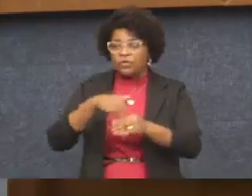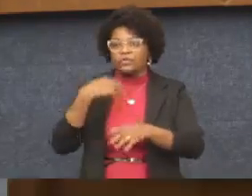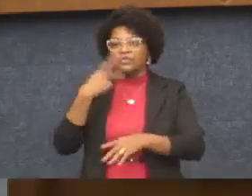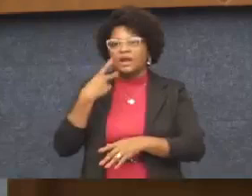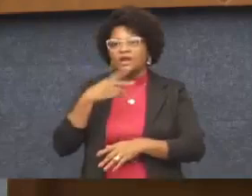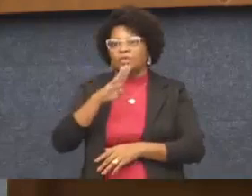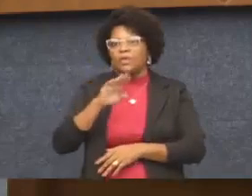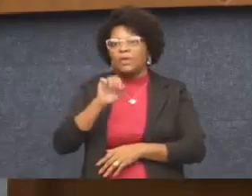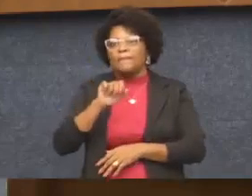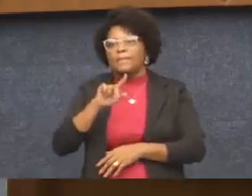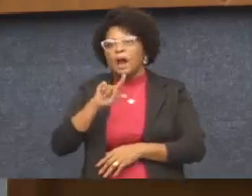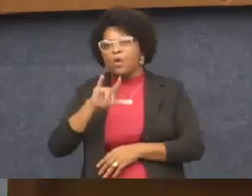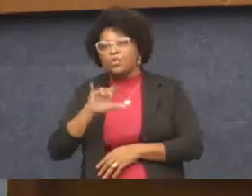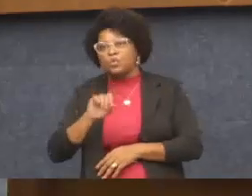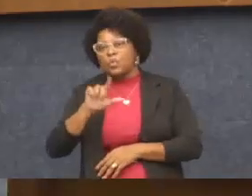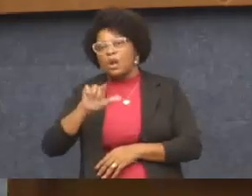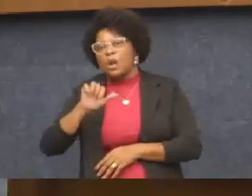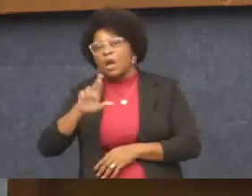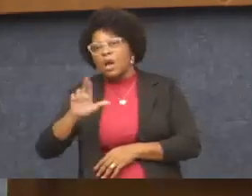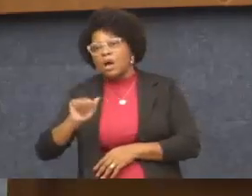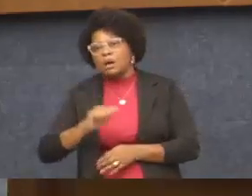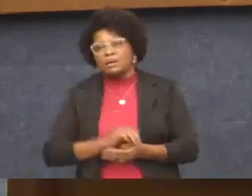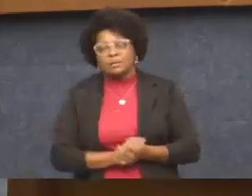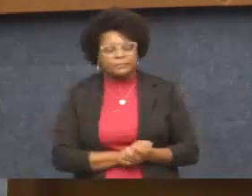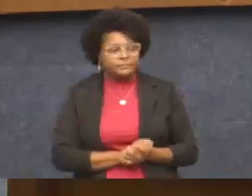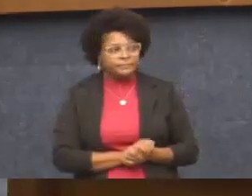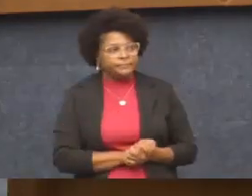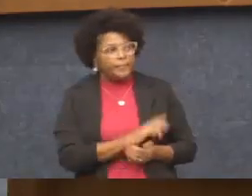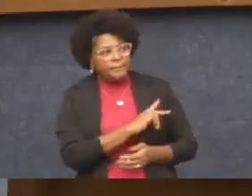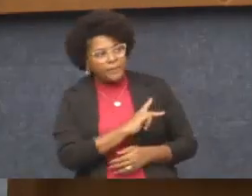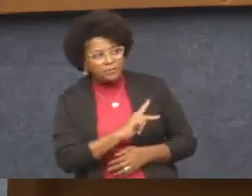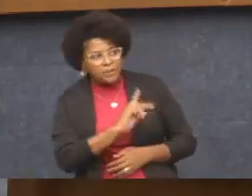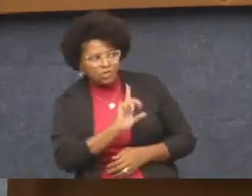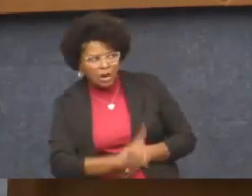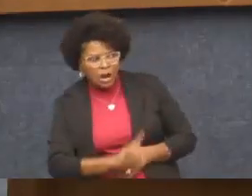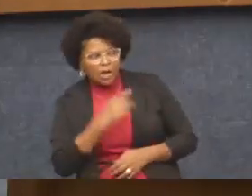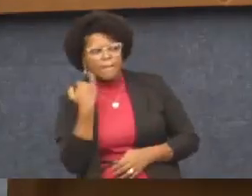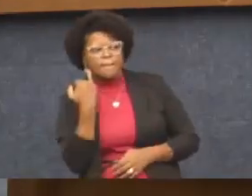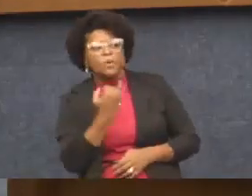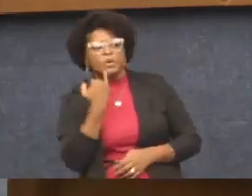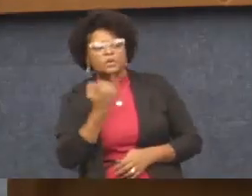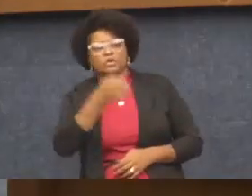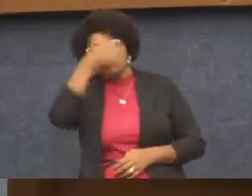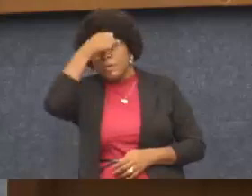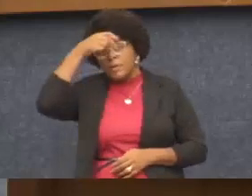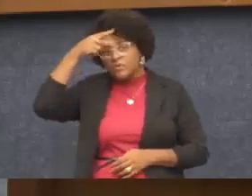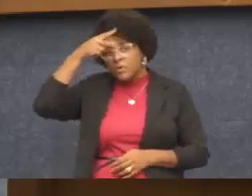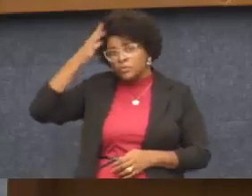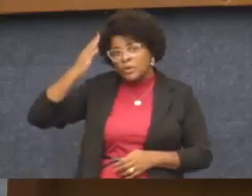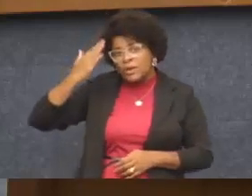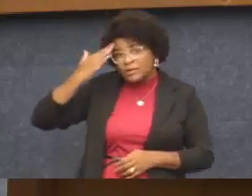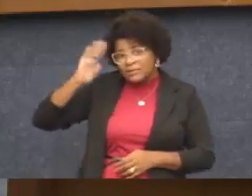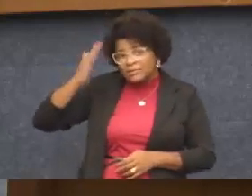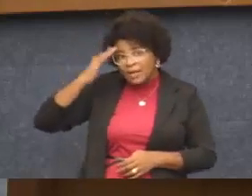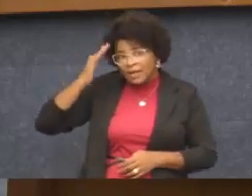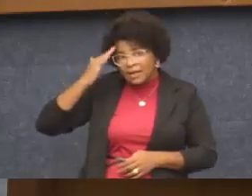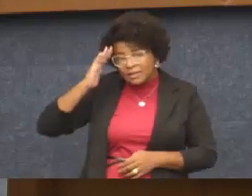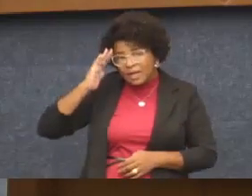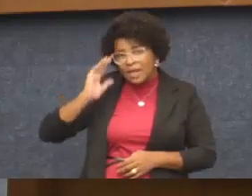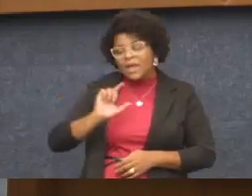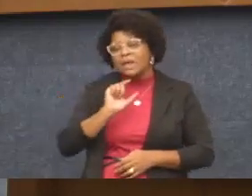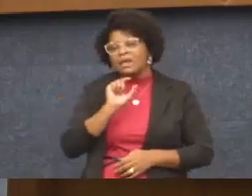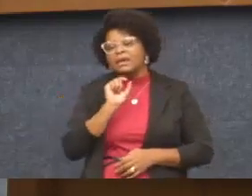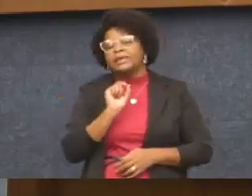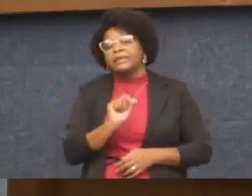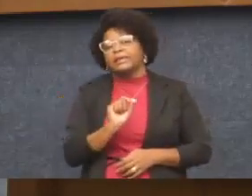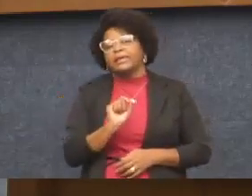Lara. Presidente, é muito importante que a prefeitura entenda qual que é a sinalização quando 40 vereadores